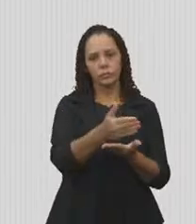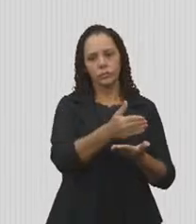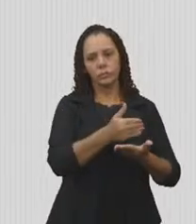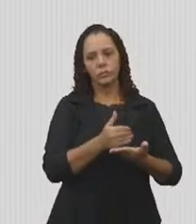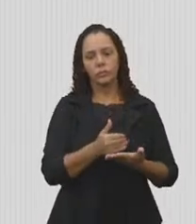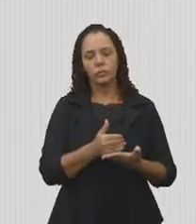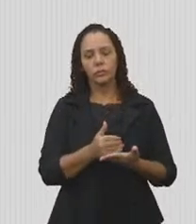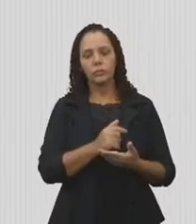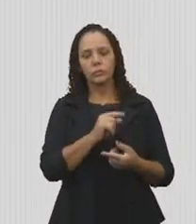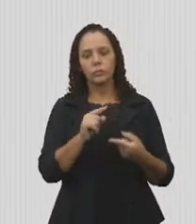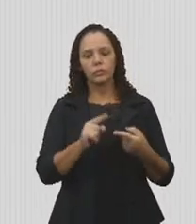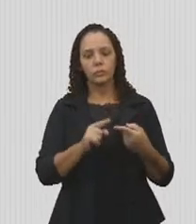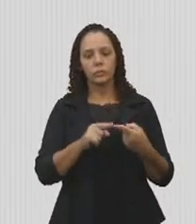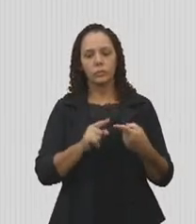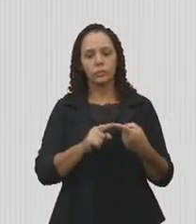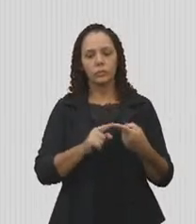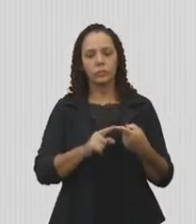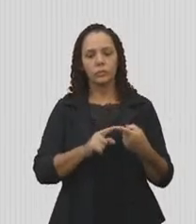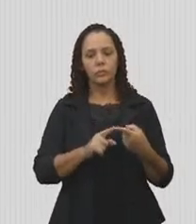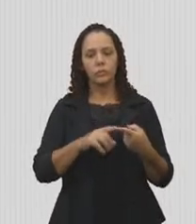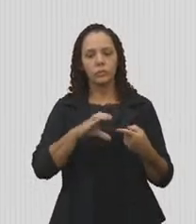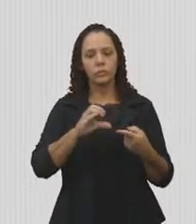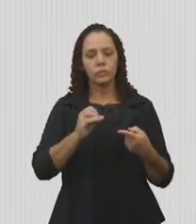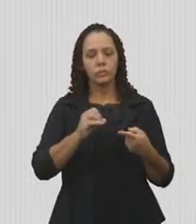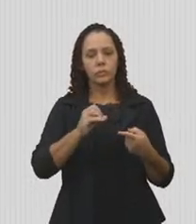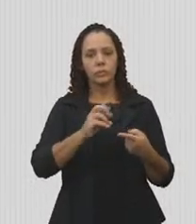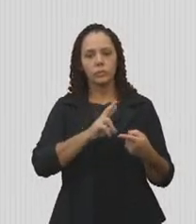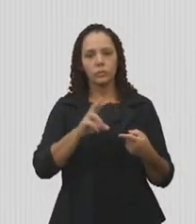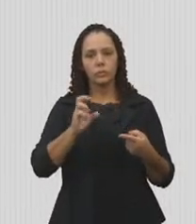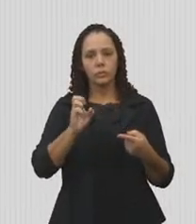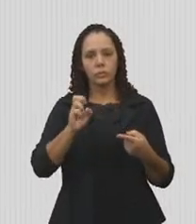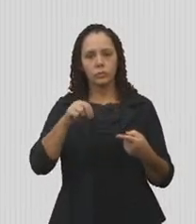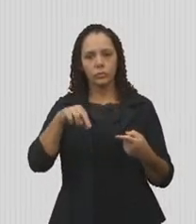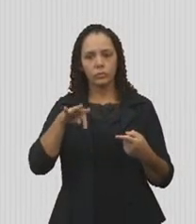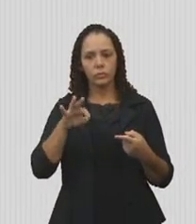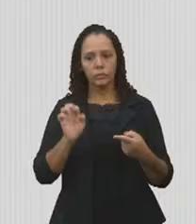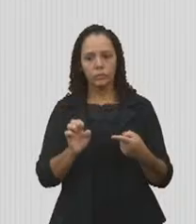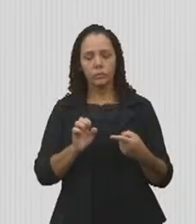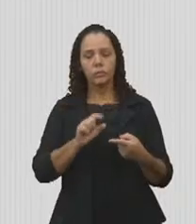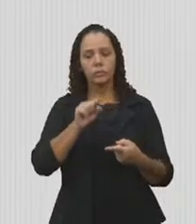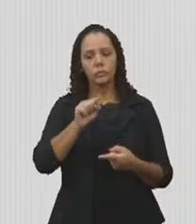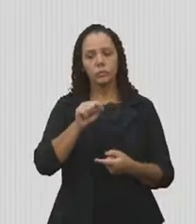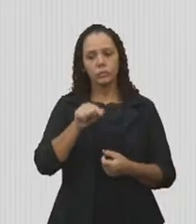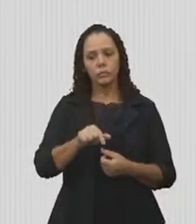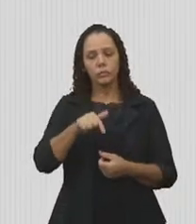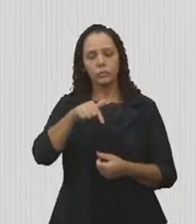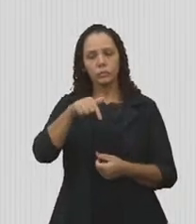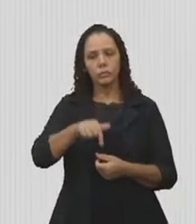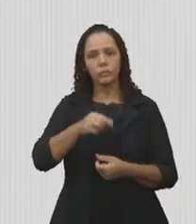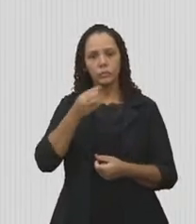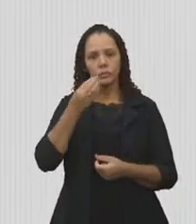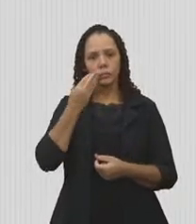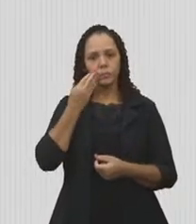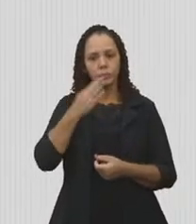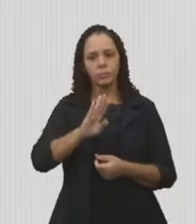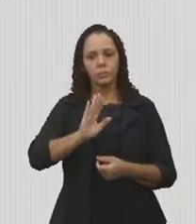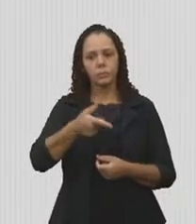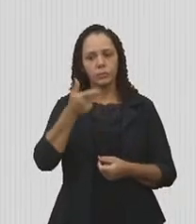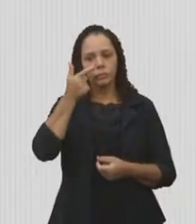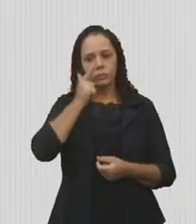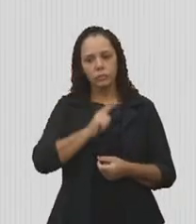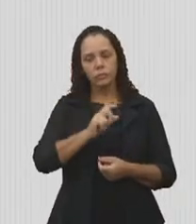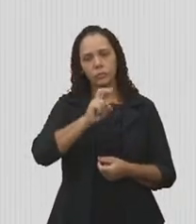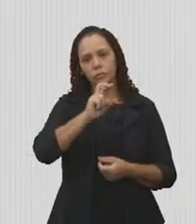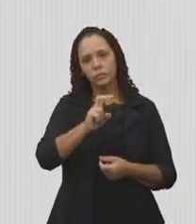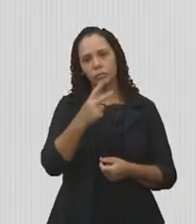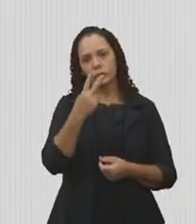as receitas correntes de custeio, que o município tem previsto 1,7 bi e já arrecadou